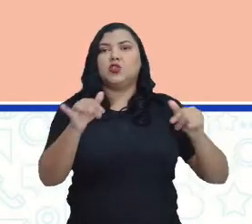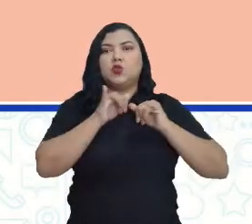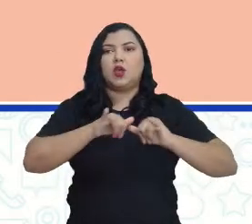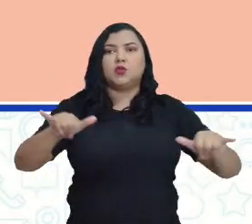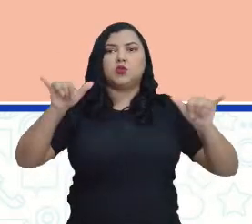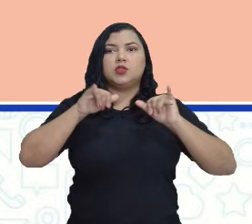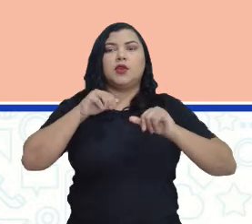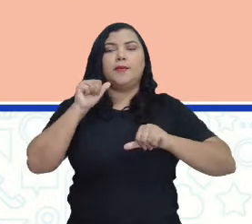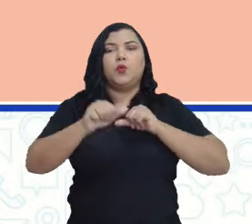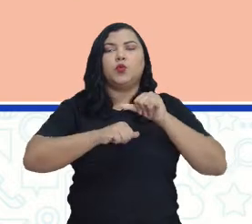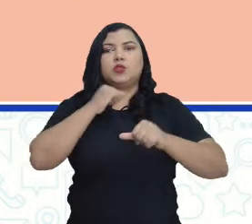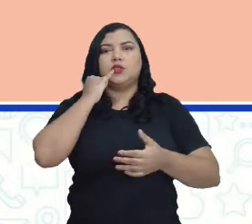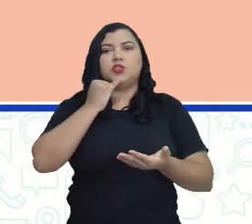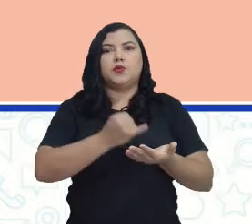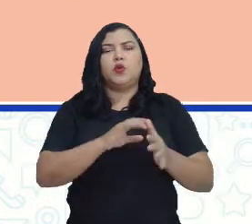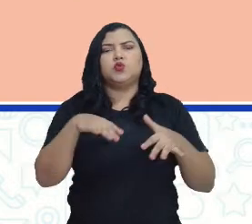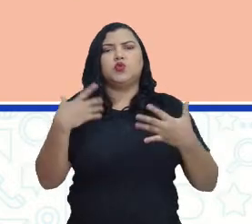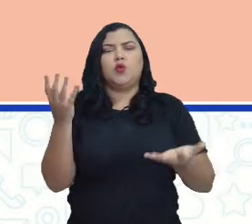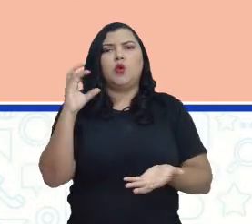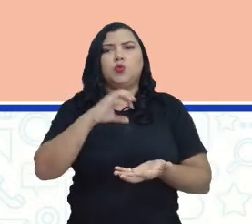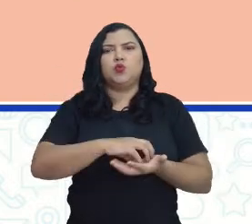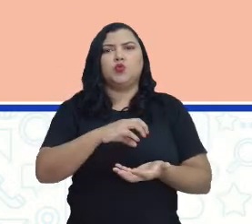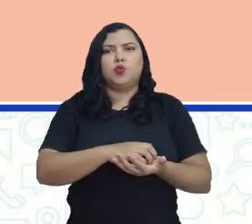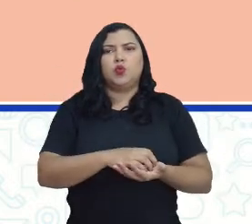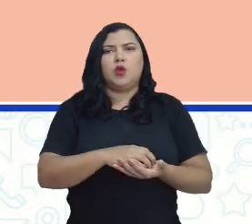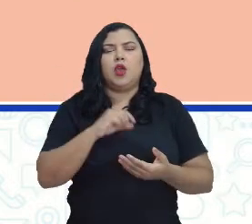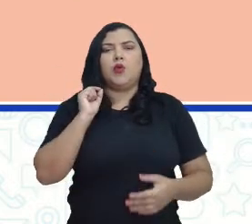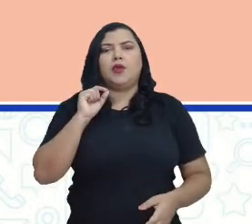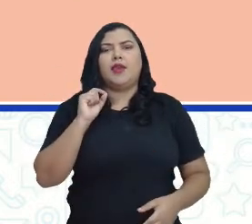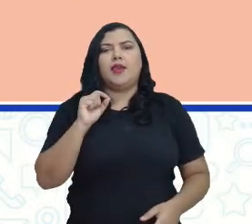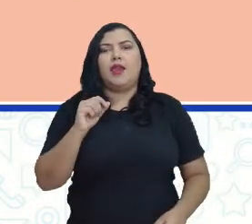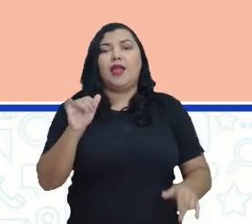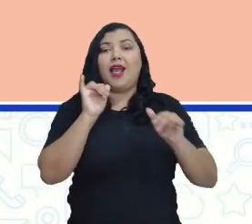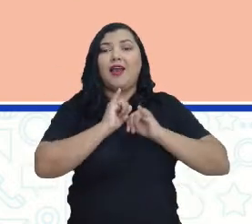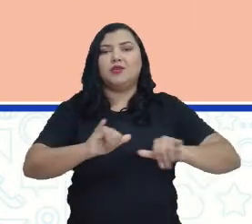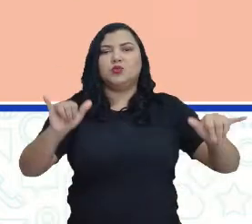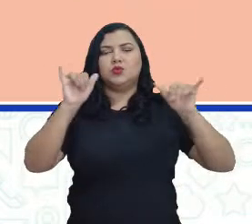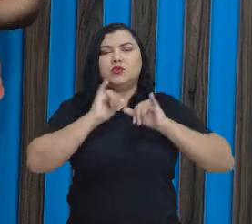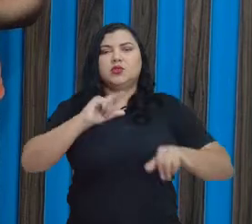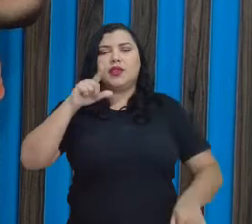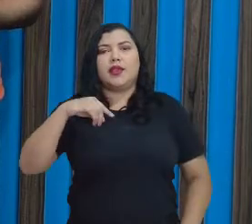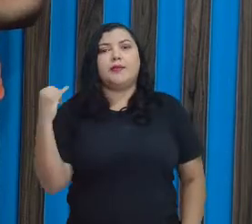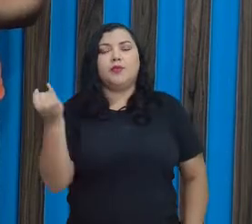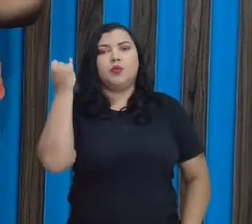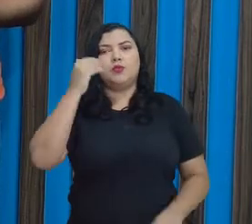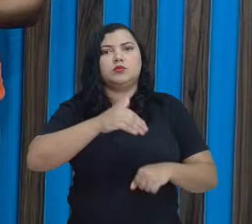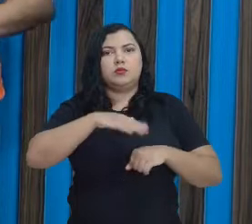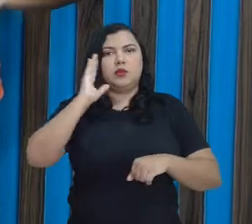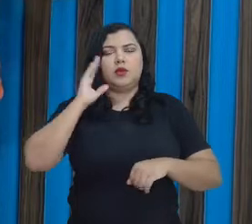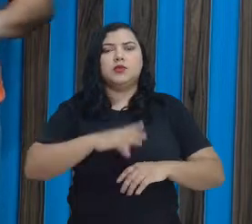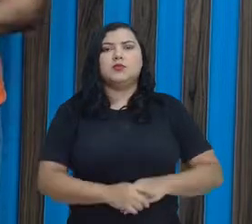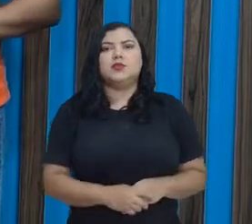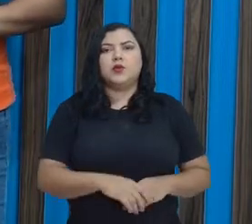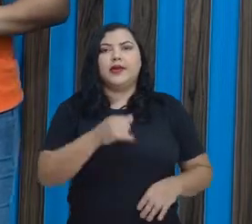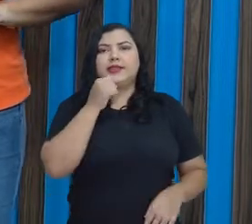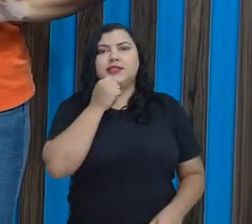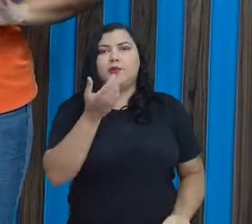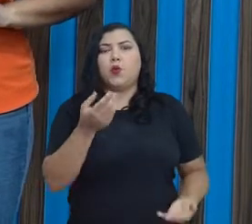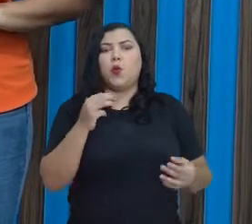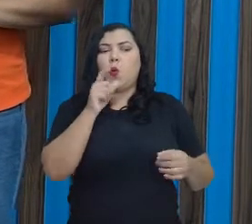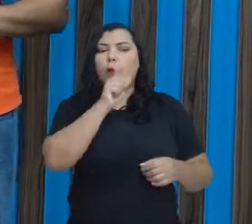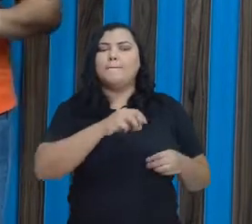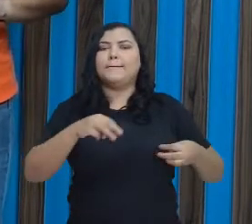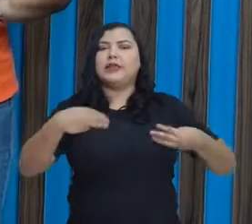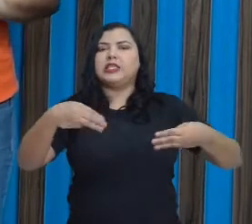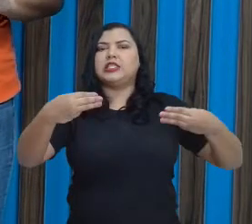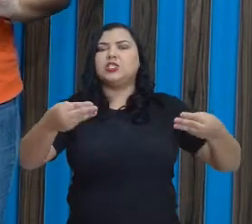o núcleo aqui do predicado? Anuncia. É a parte mais importante. Não é? Ministro faz o